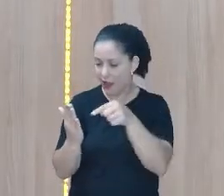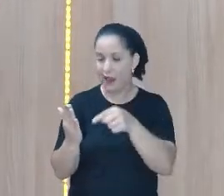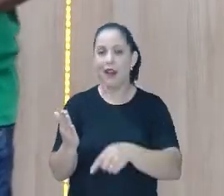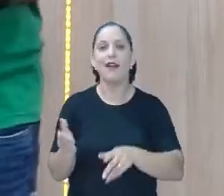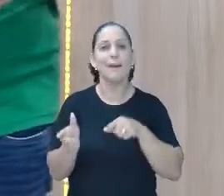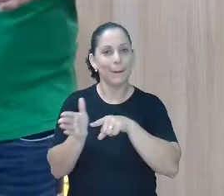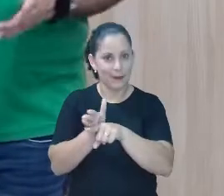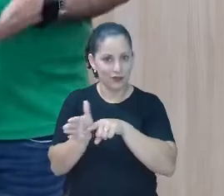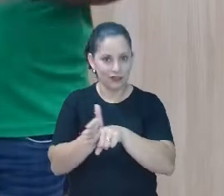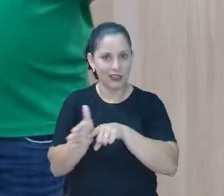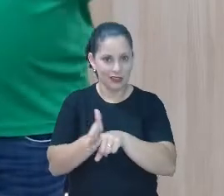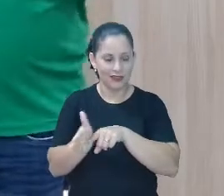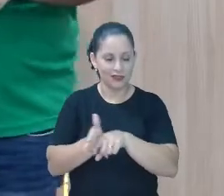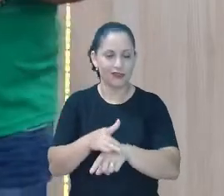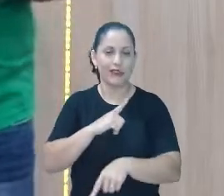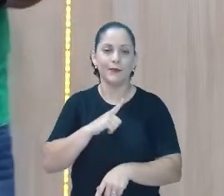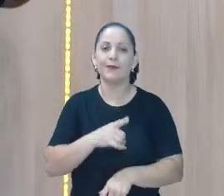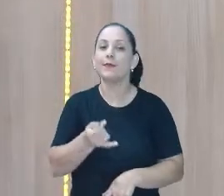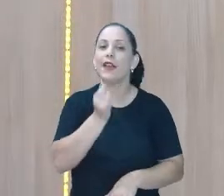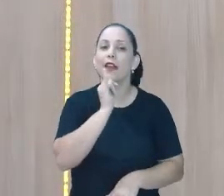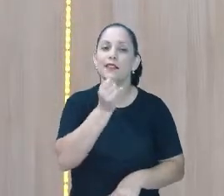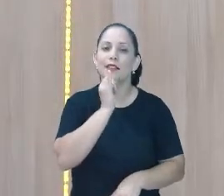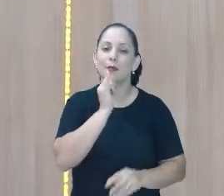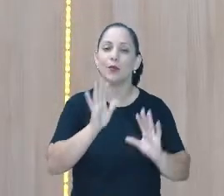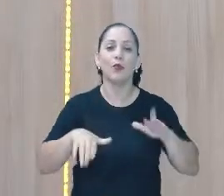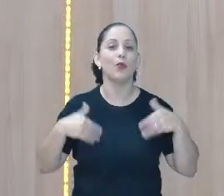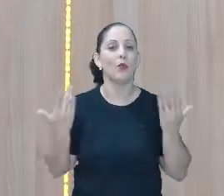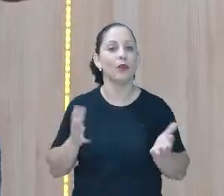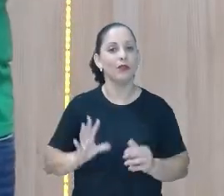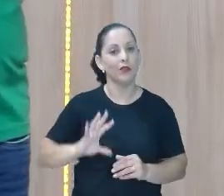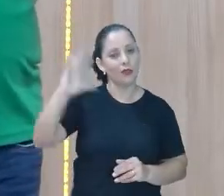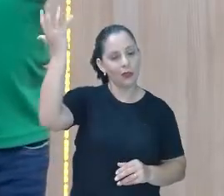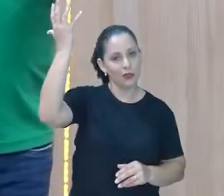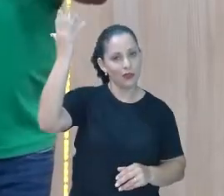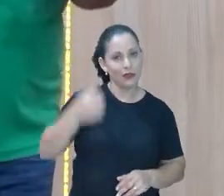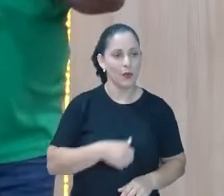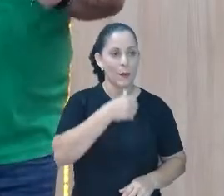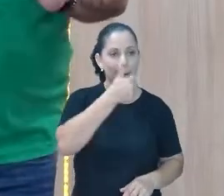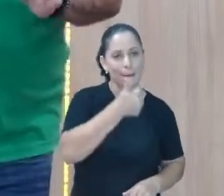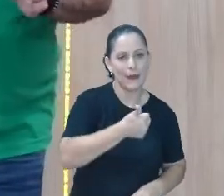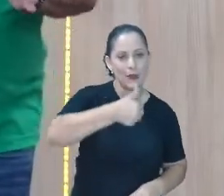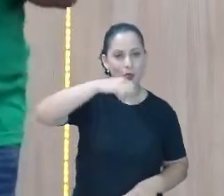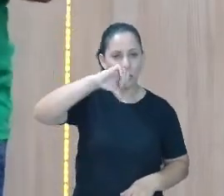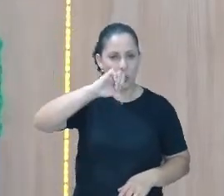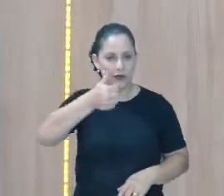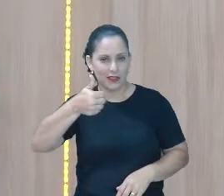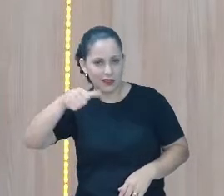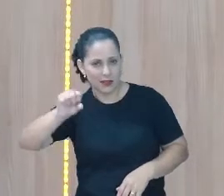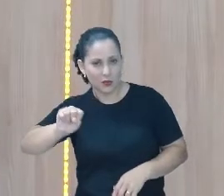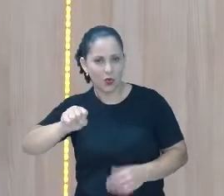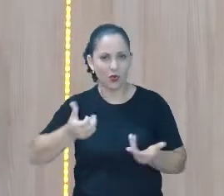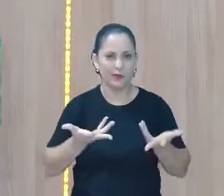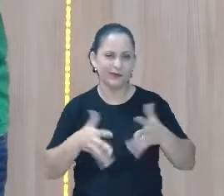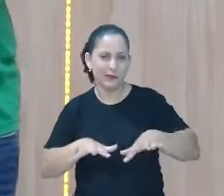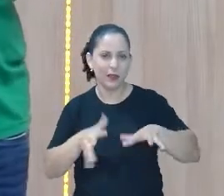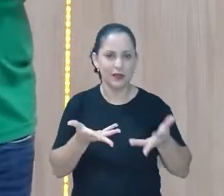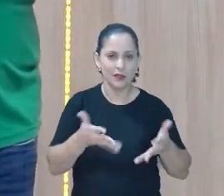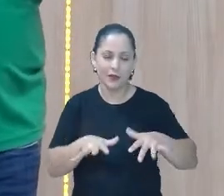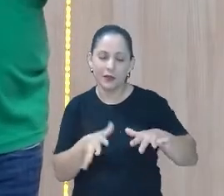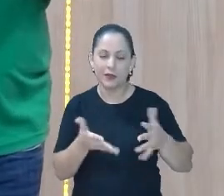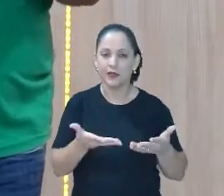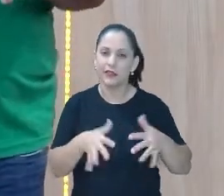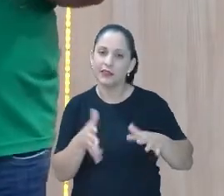próximo ou mais distante. Como, por exemplo, quando aconteceu em 1918, se eu não estiver equivocado,